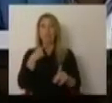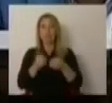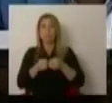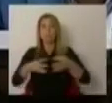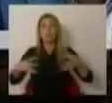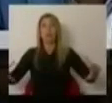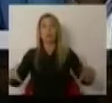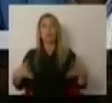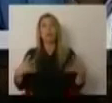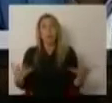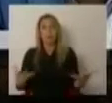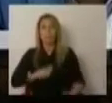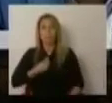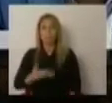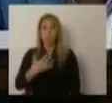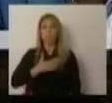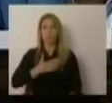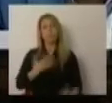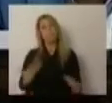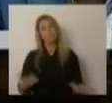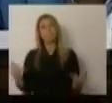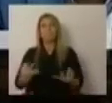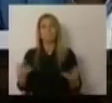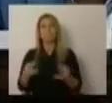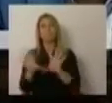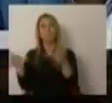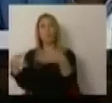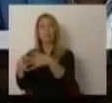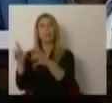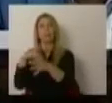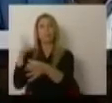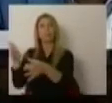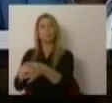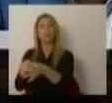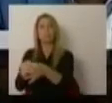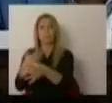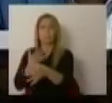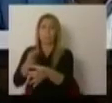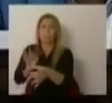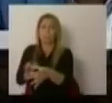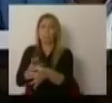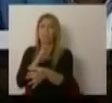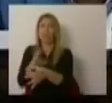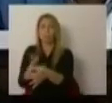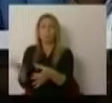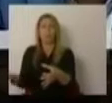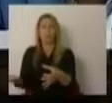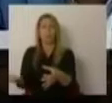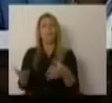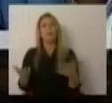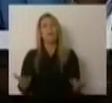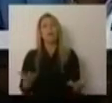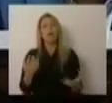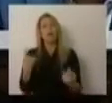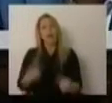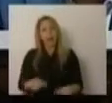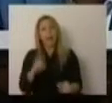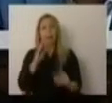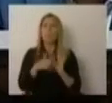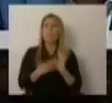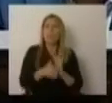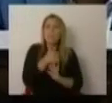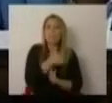é esta, na verdade, a interpelação da comunidade portuguesa que não pode ficar sem resposta. Há algum plano B para a situação de